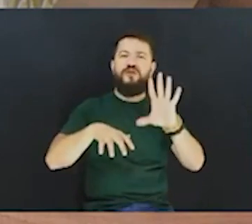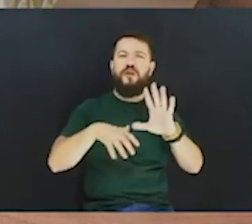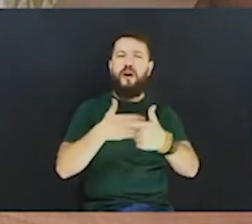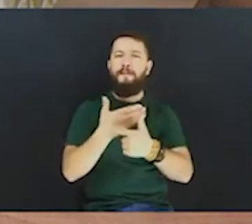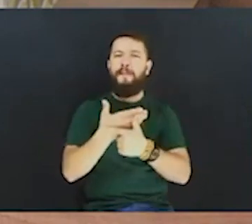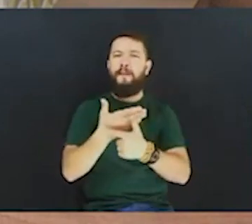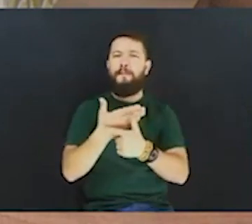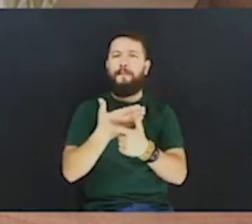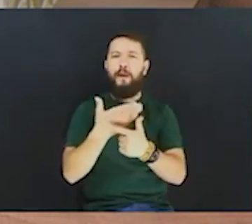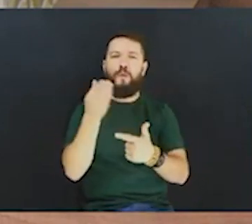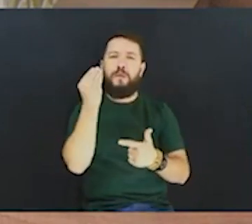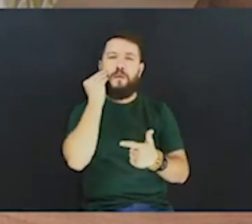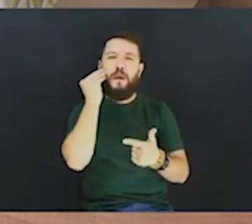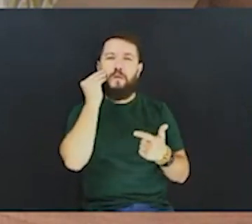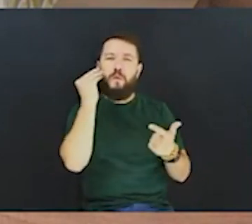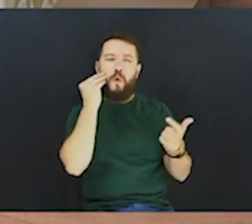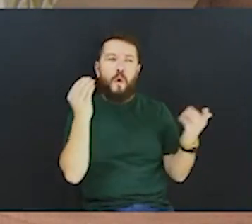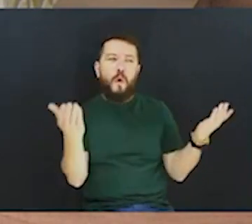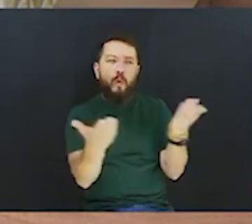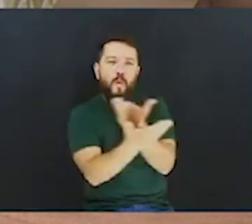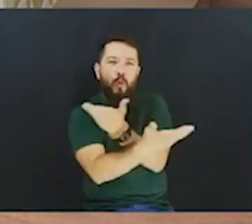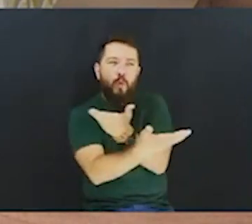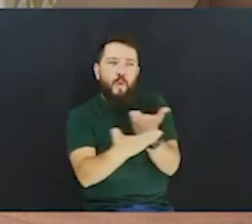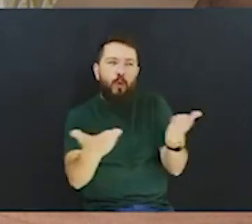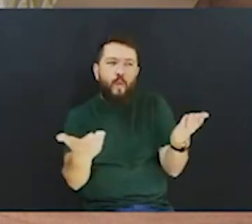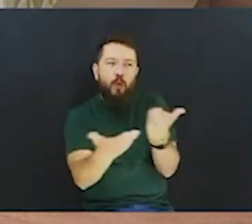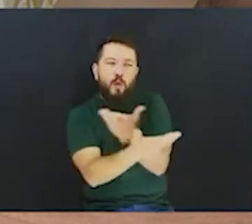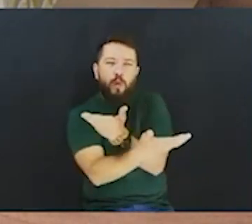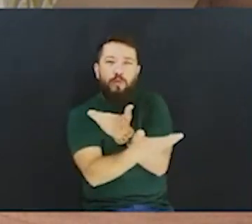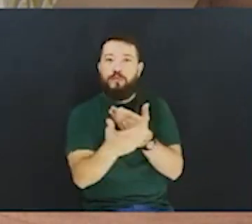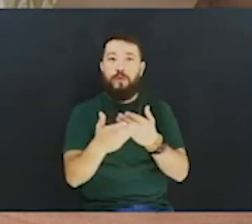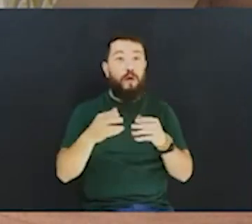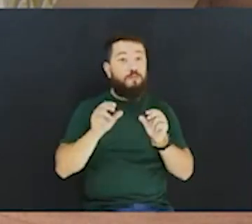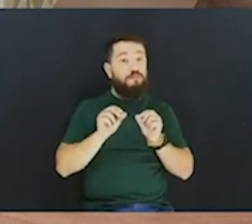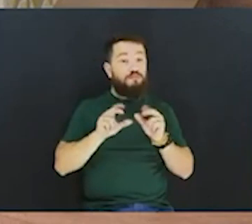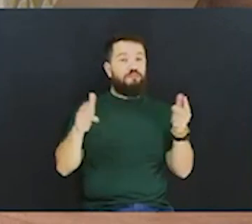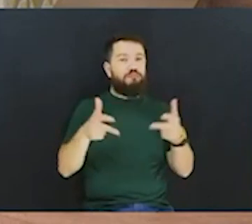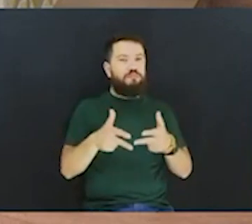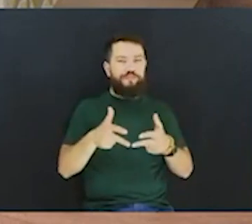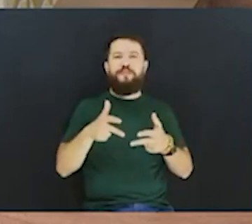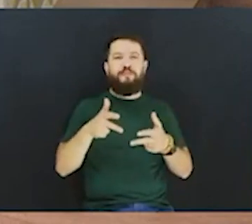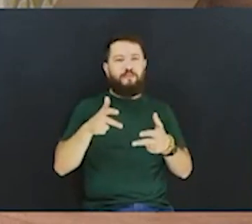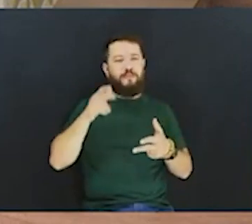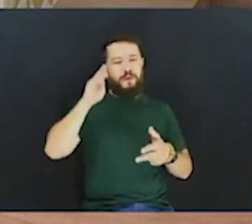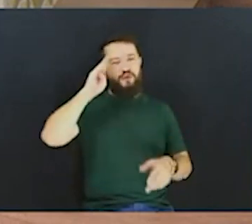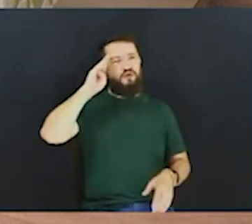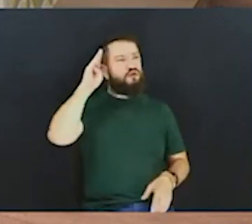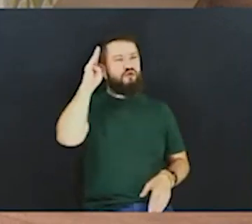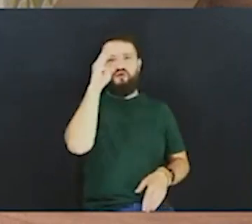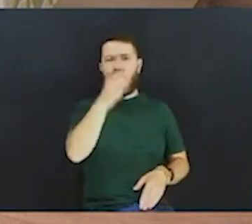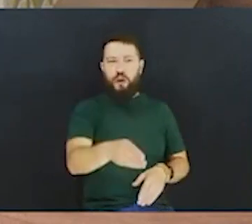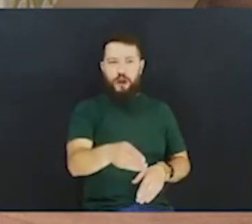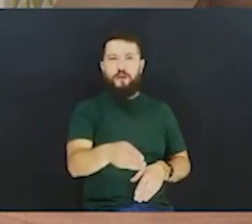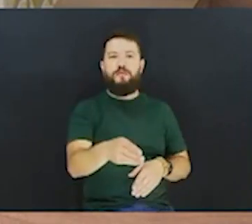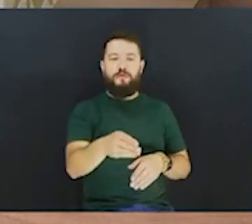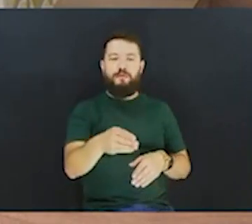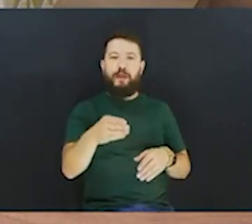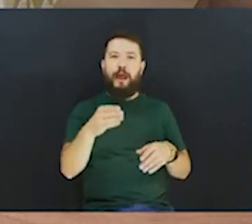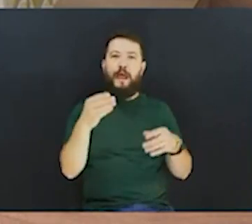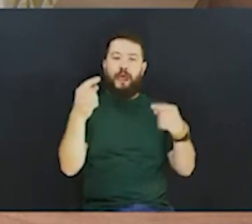legislativas a câmara agiu diretamente nesse processo e cortou na própria carne posso dizer assim